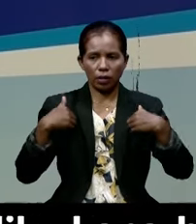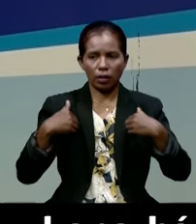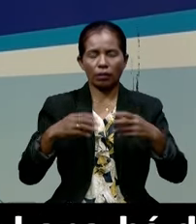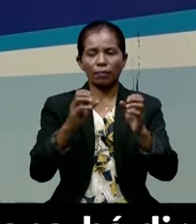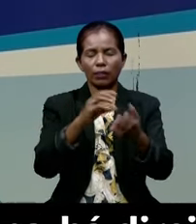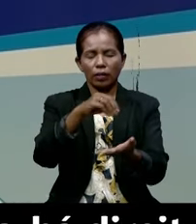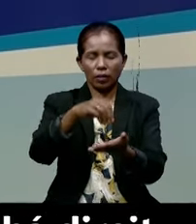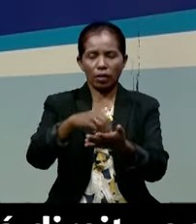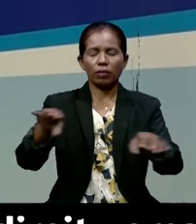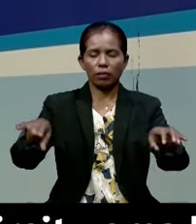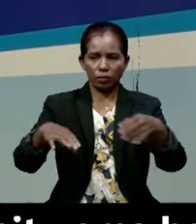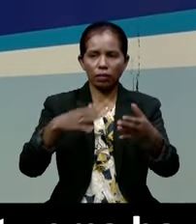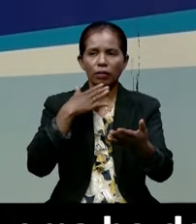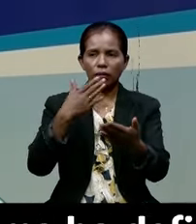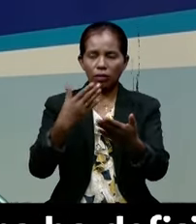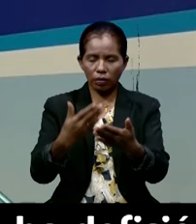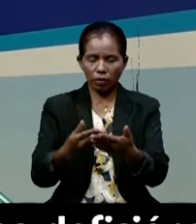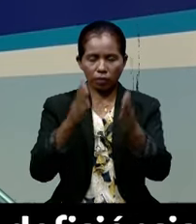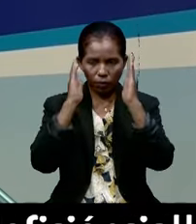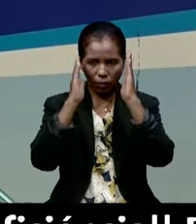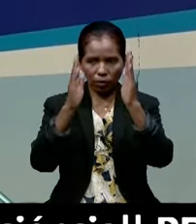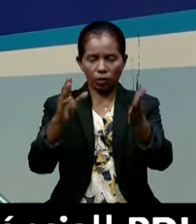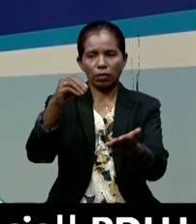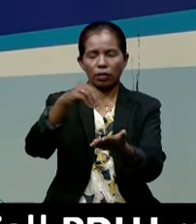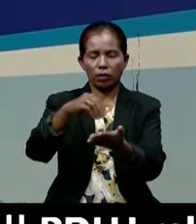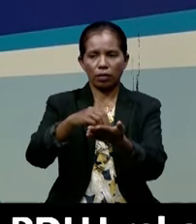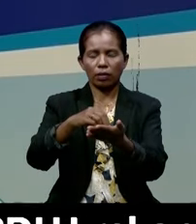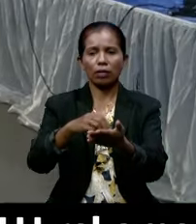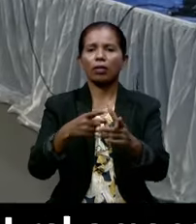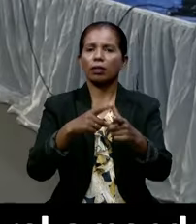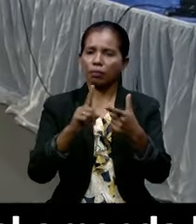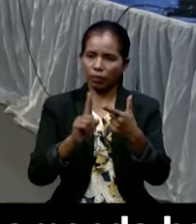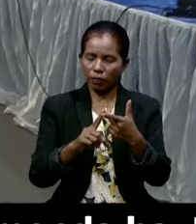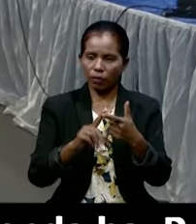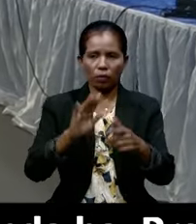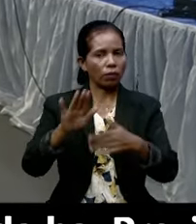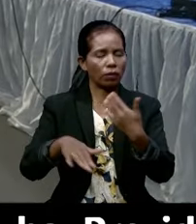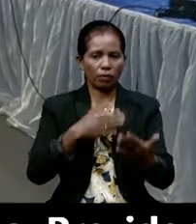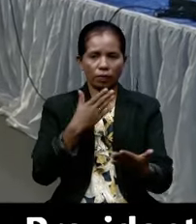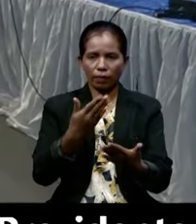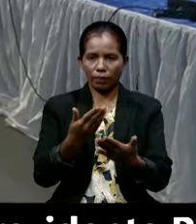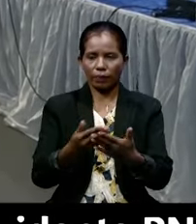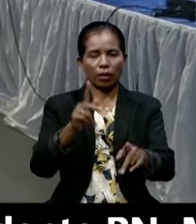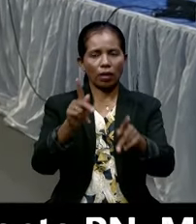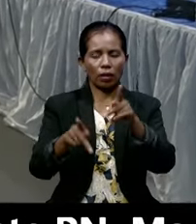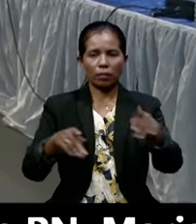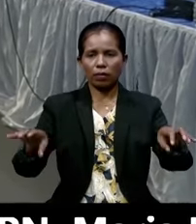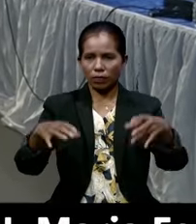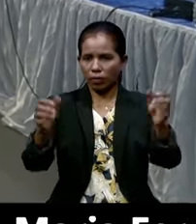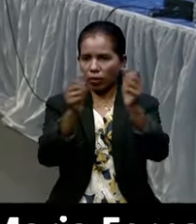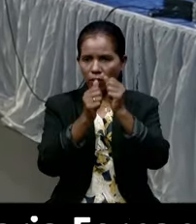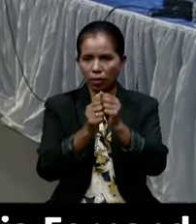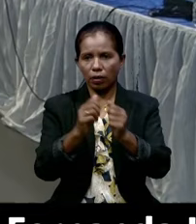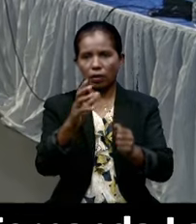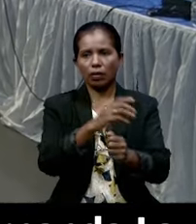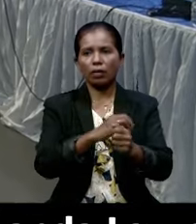estratégia, ter conhecimento. Criar uma estratégia, criar um plano de ação e depois todas as entidades e as pessoas colaborarem.